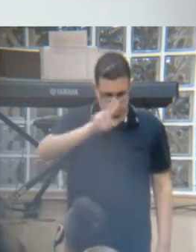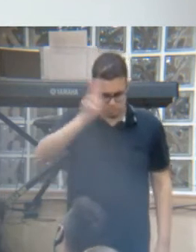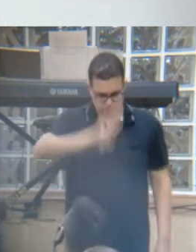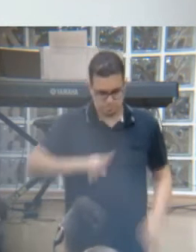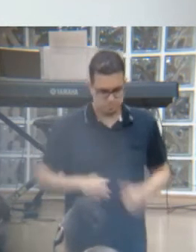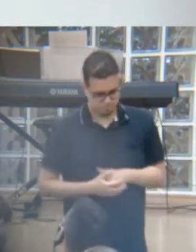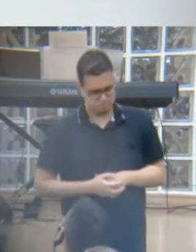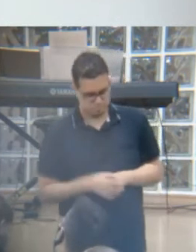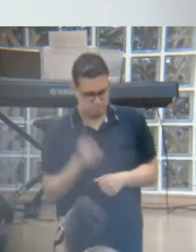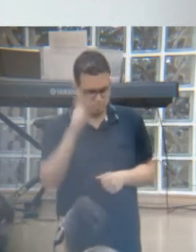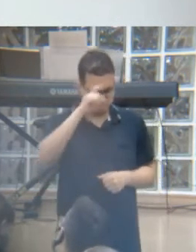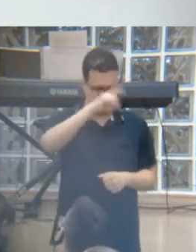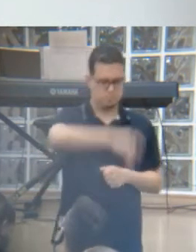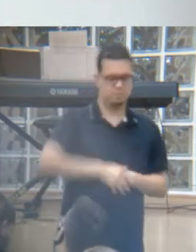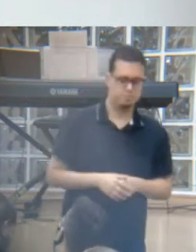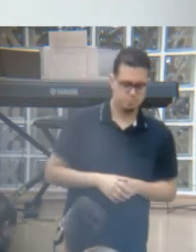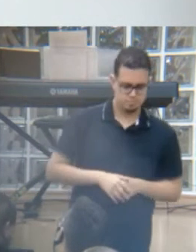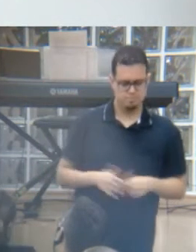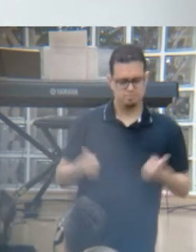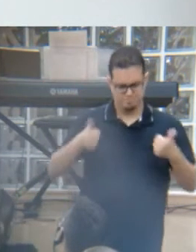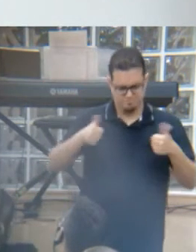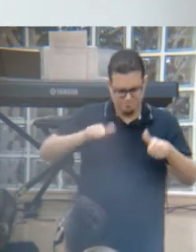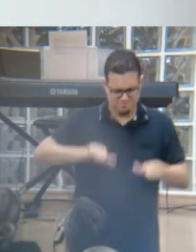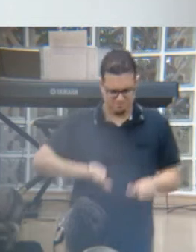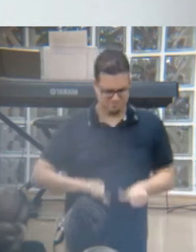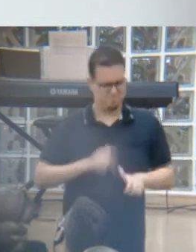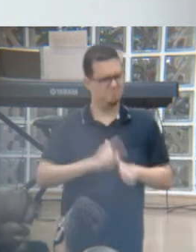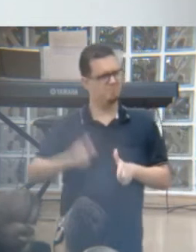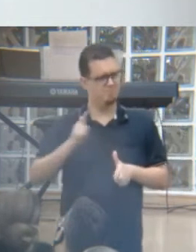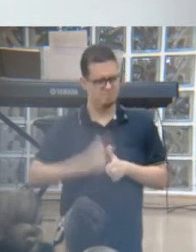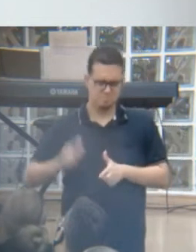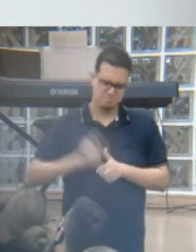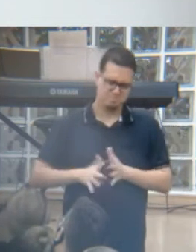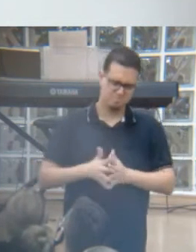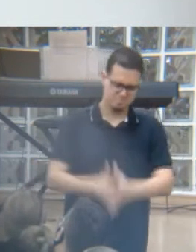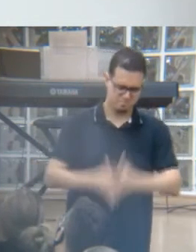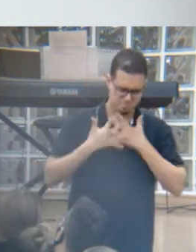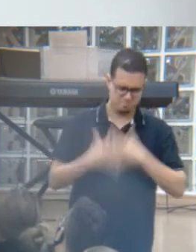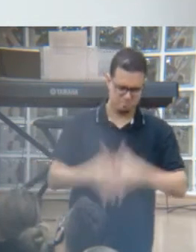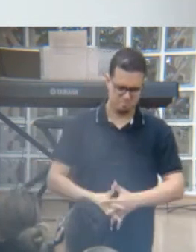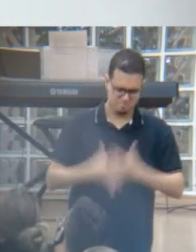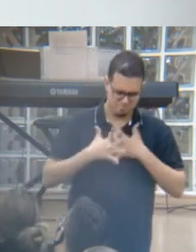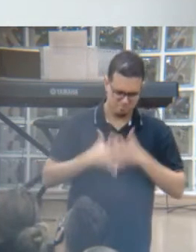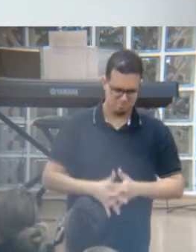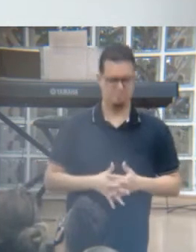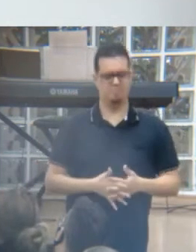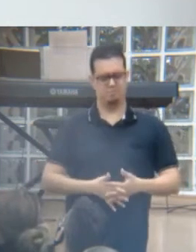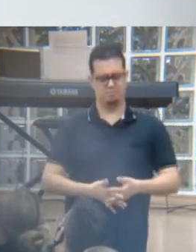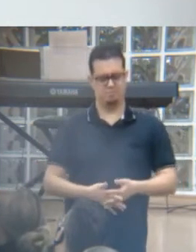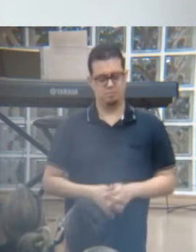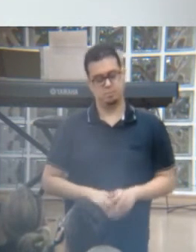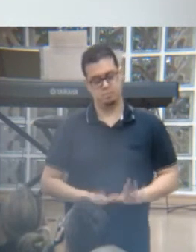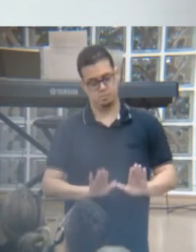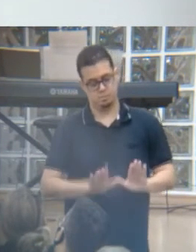difícil? A crise é problemática? É grave? Sim, é grave. Mas nós